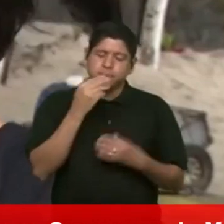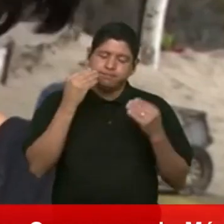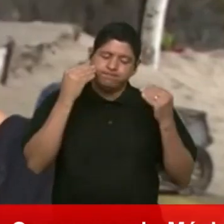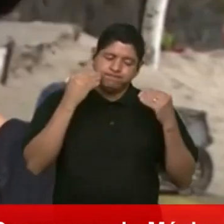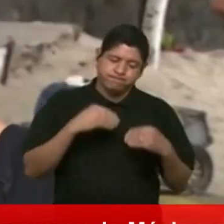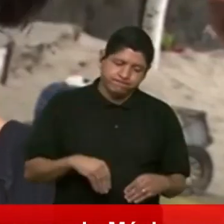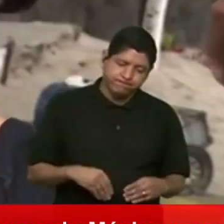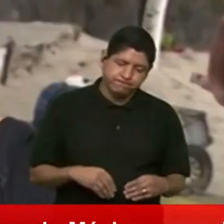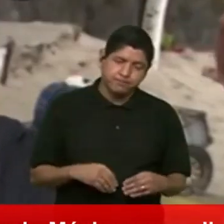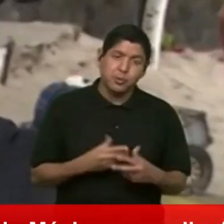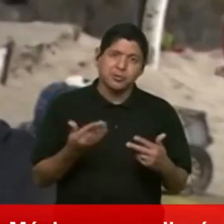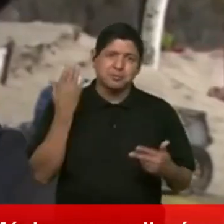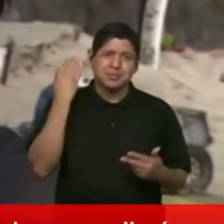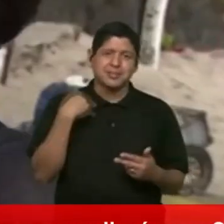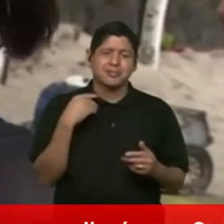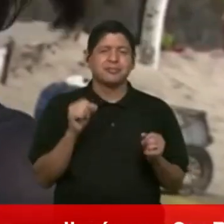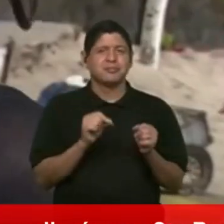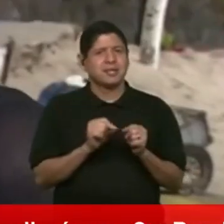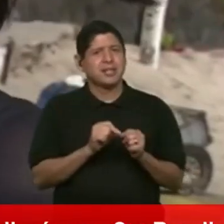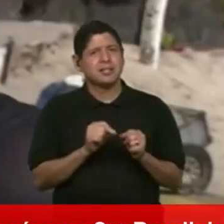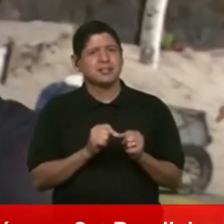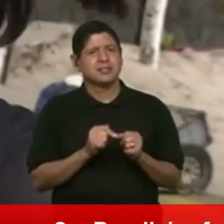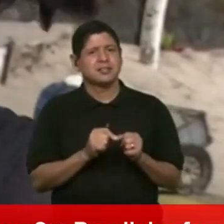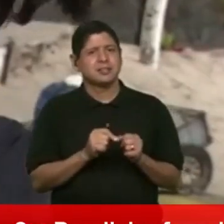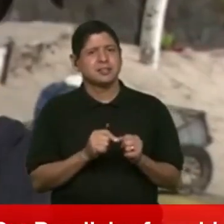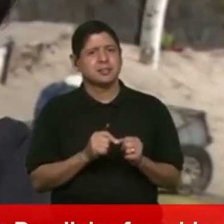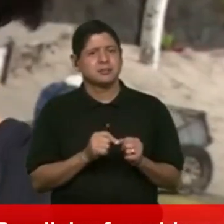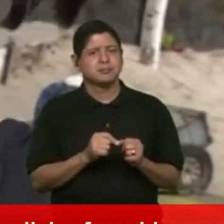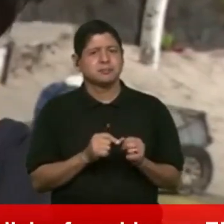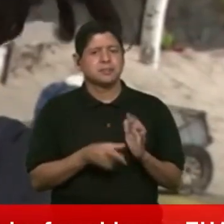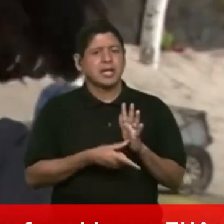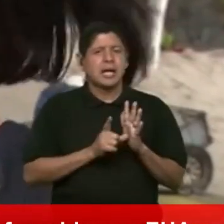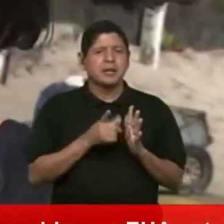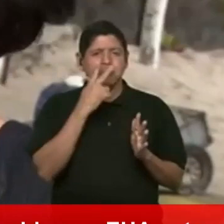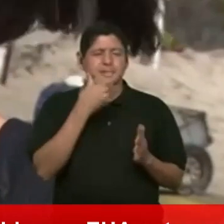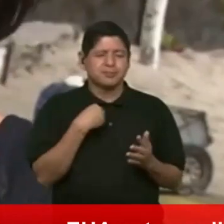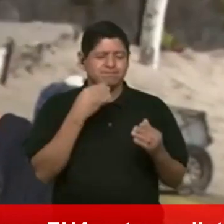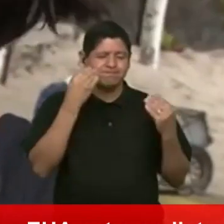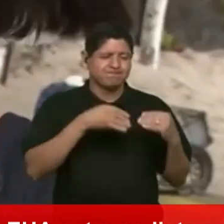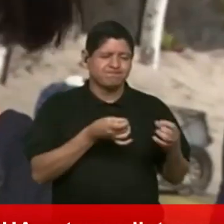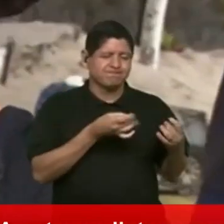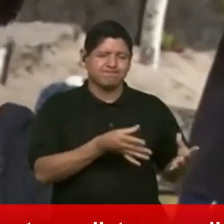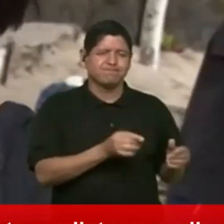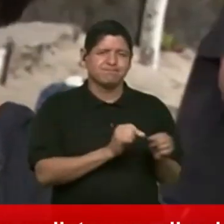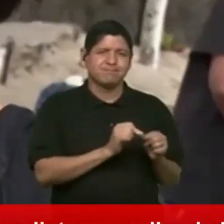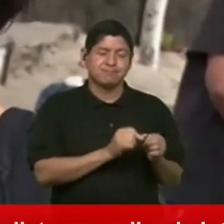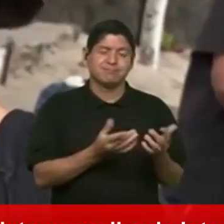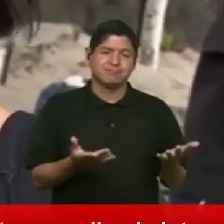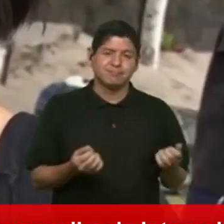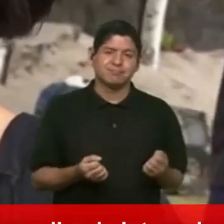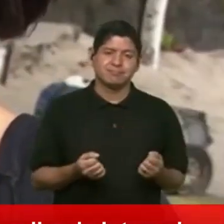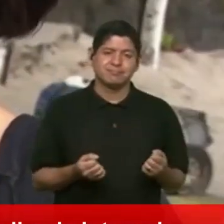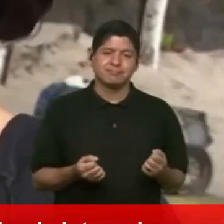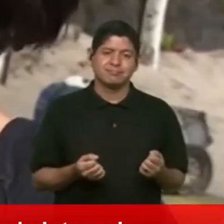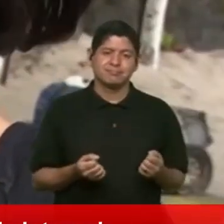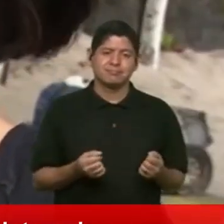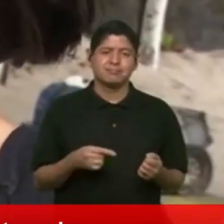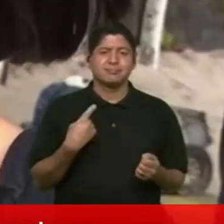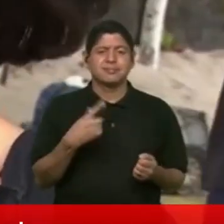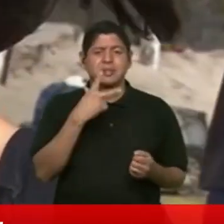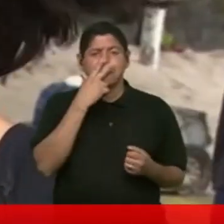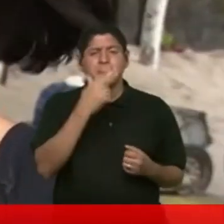profundo, coisas que eu fazia antes, comecei a deixar de fazer. E isso